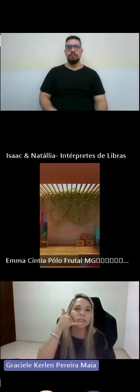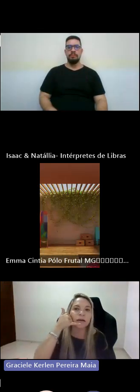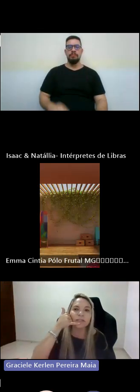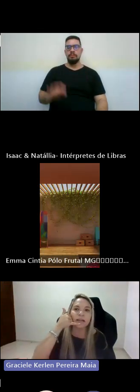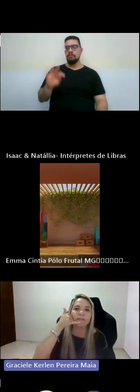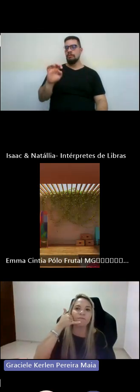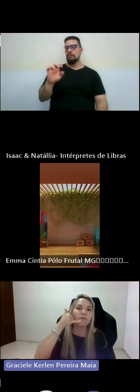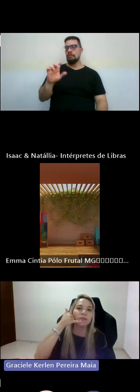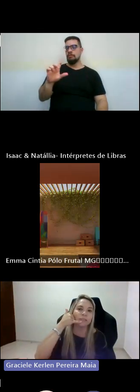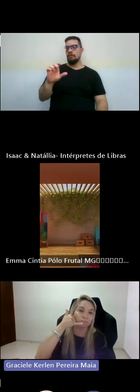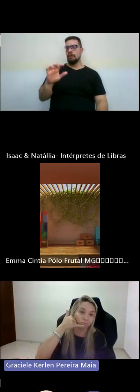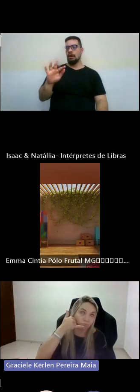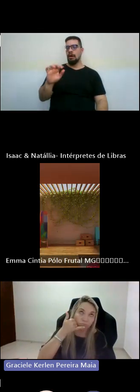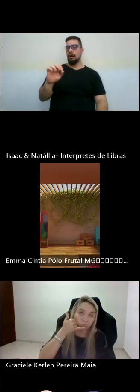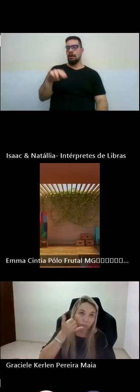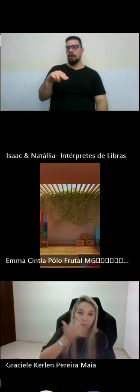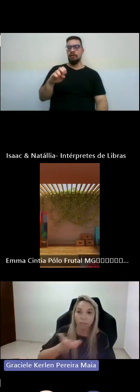O